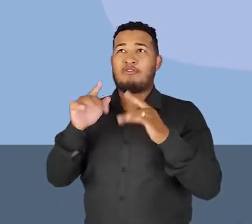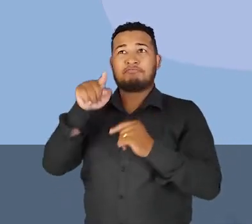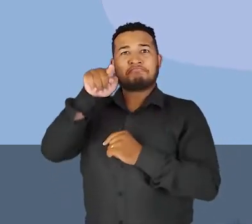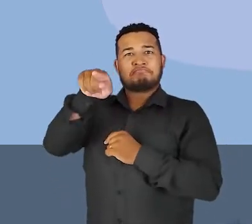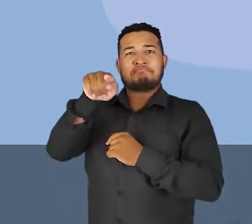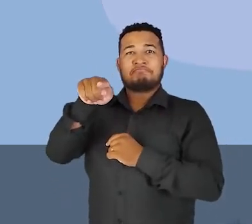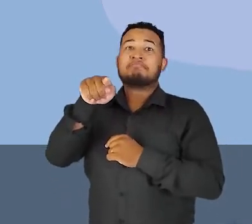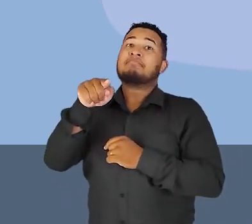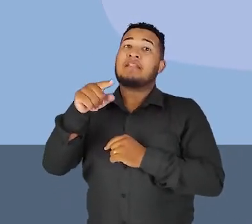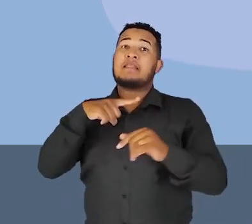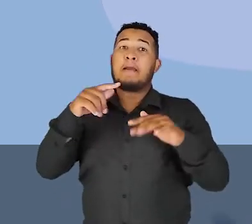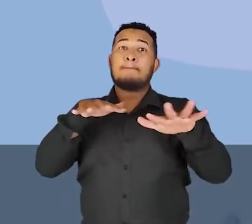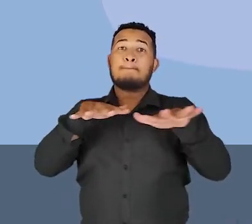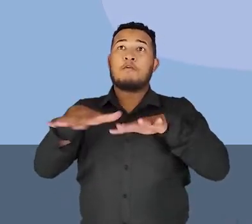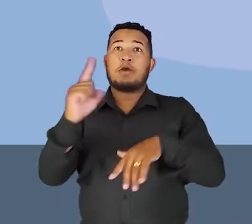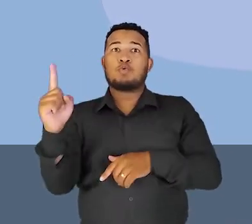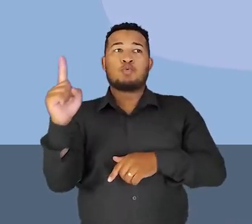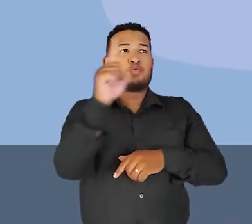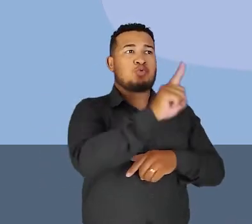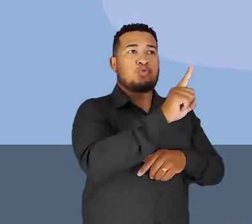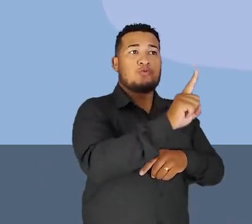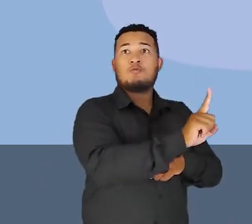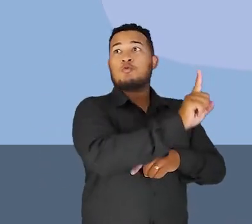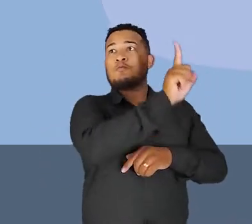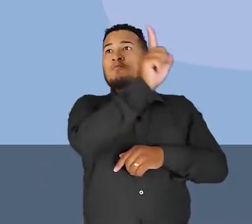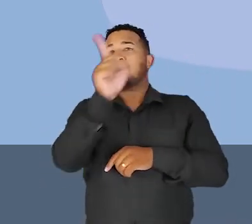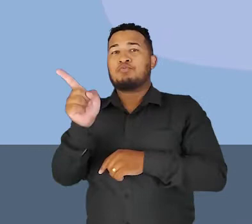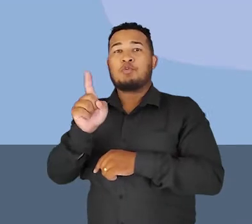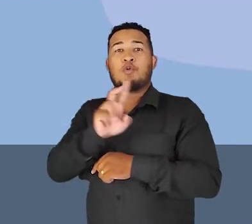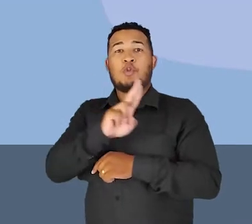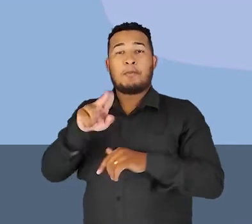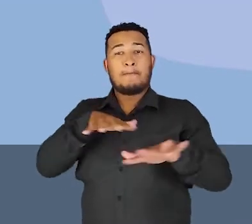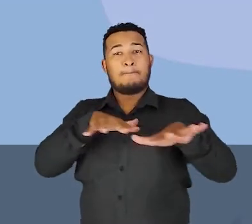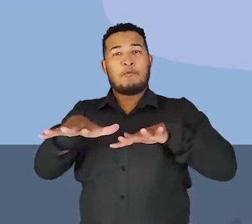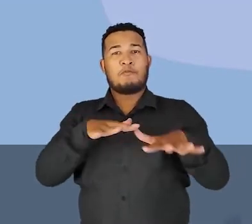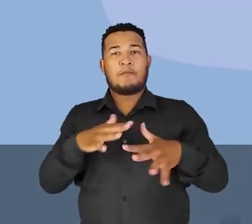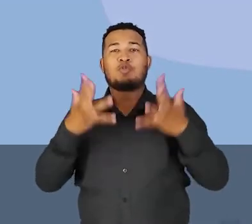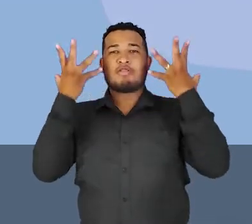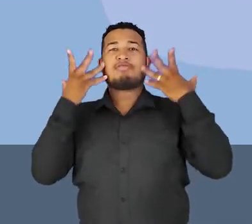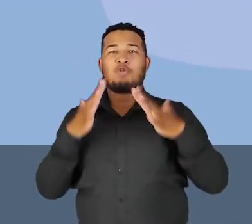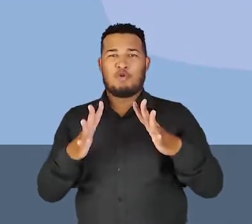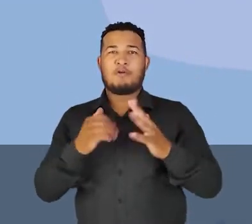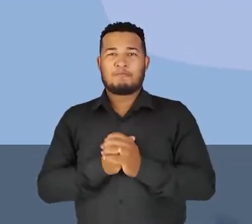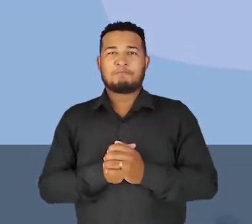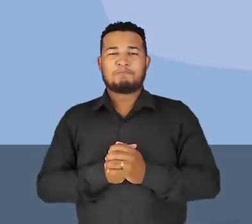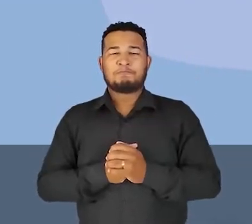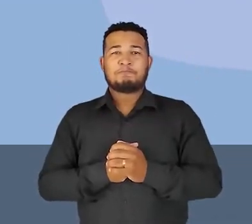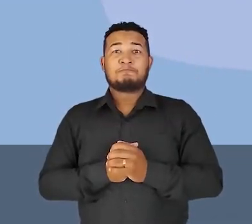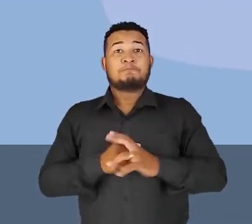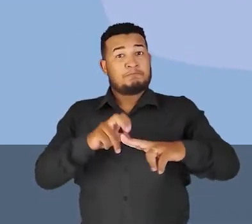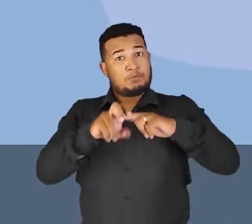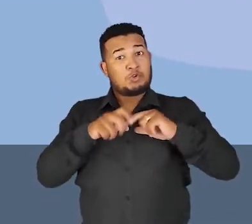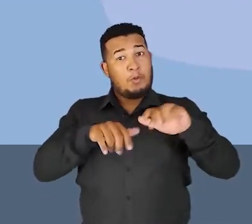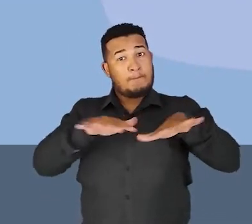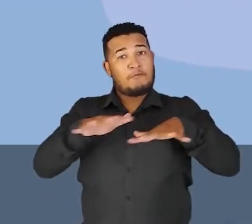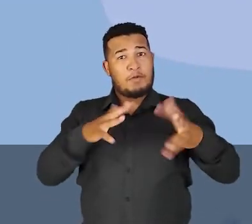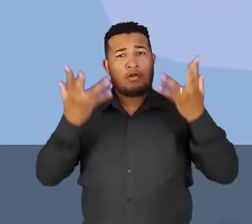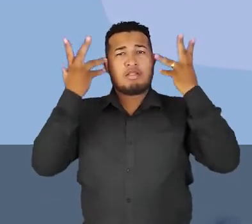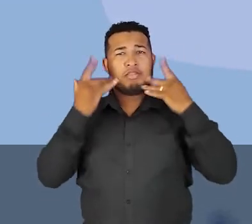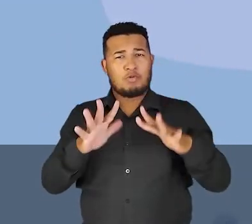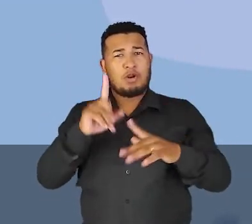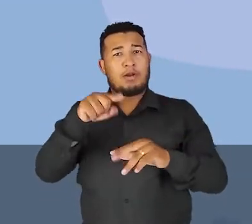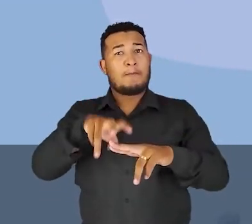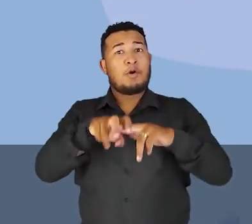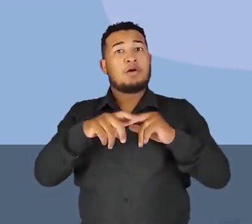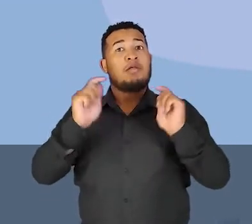a esse movimento de retorno ele chamou de movimento natural. Ele acreditava que o movimento natural se dava